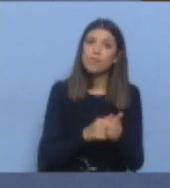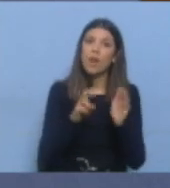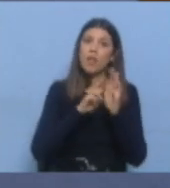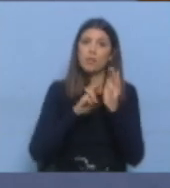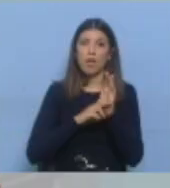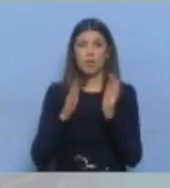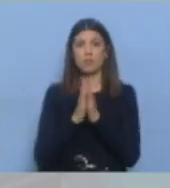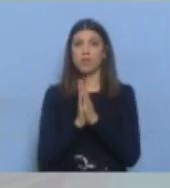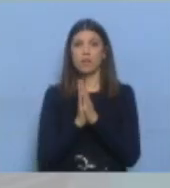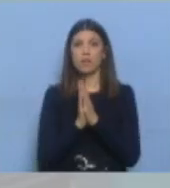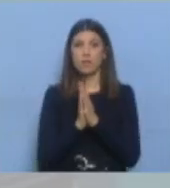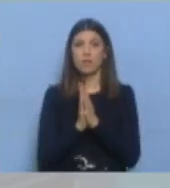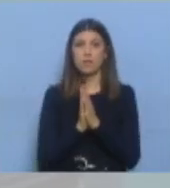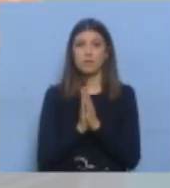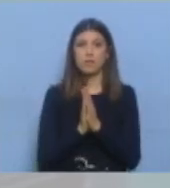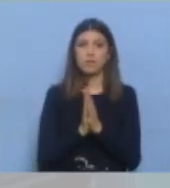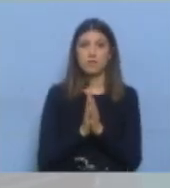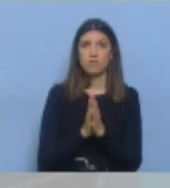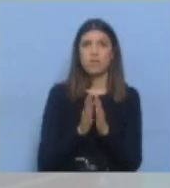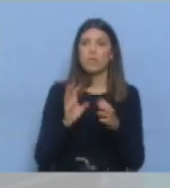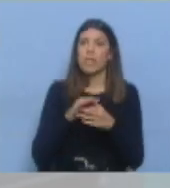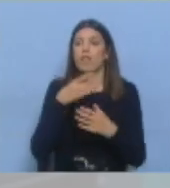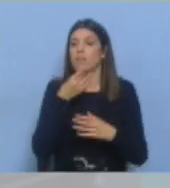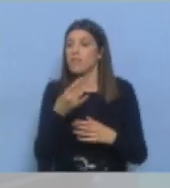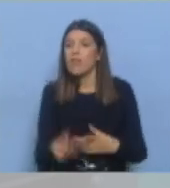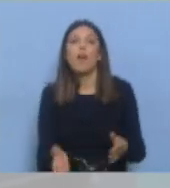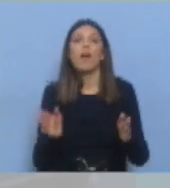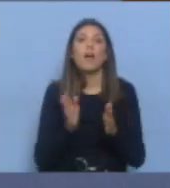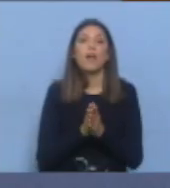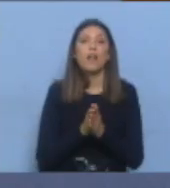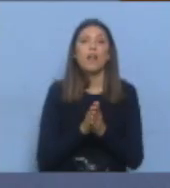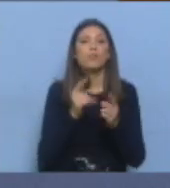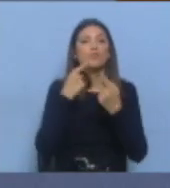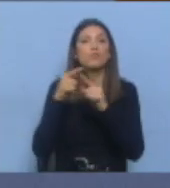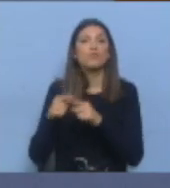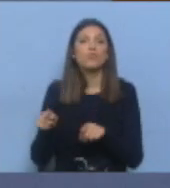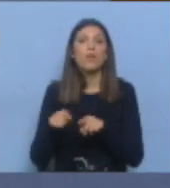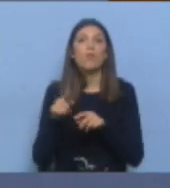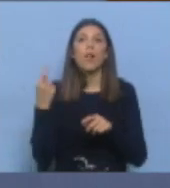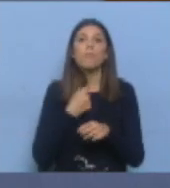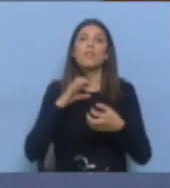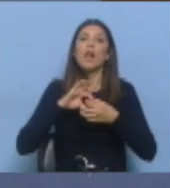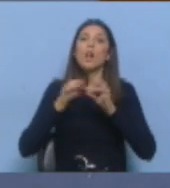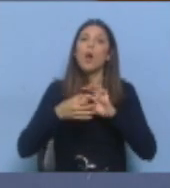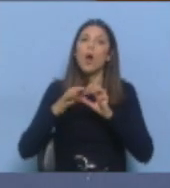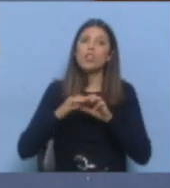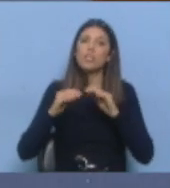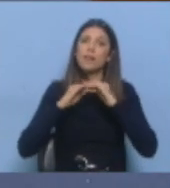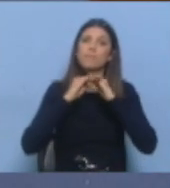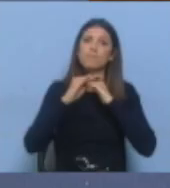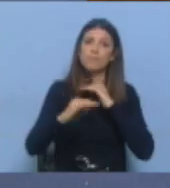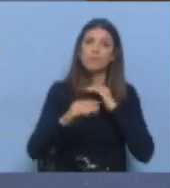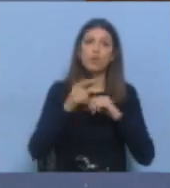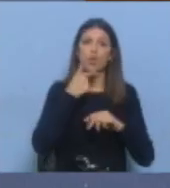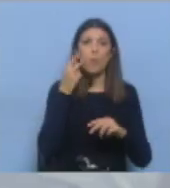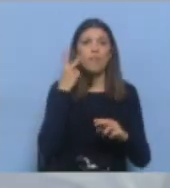das doenças, aos núncios apostólicos, etc., por aí fora. A lógica é sempre a mesma. Não pode haver vida dupla a quem serve a Igreja Católica.